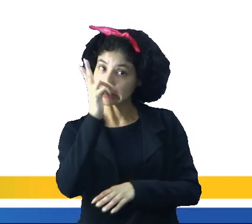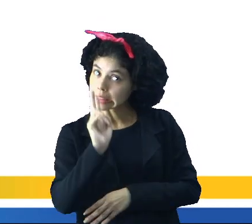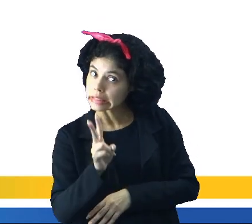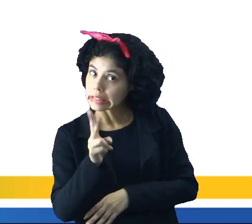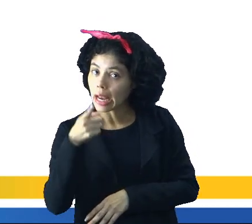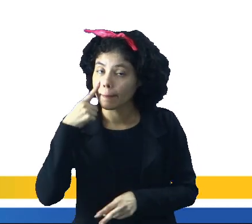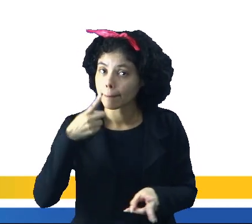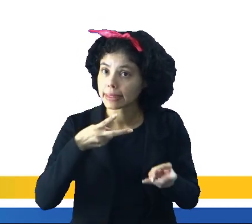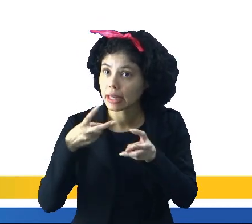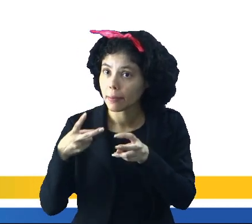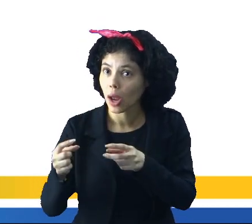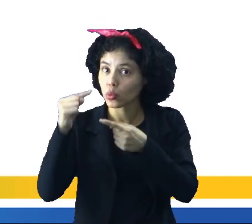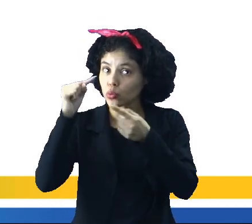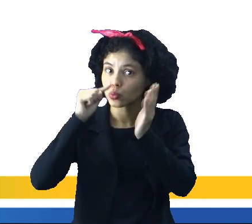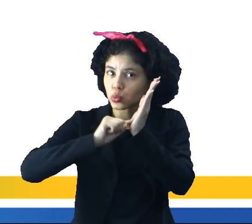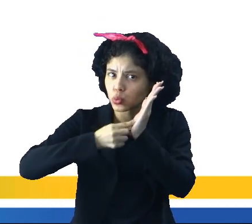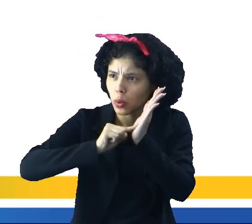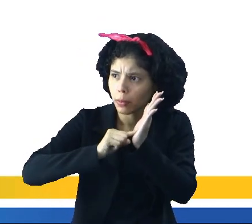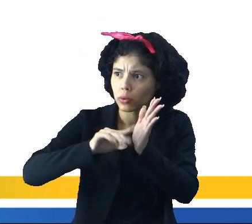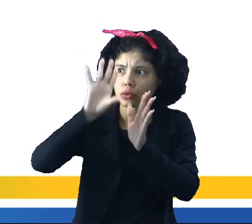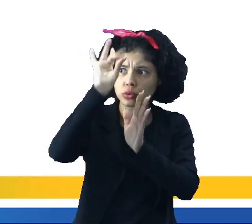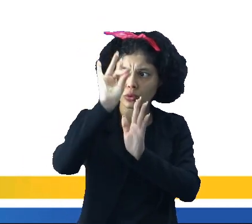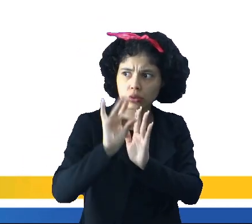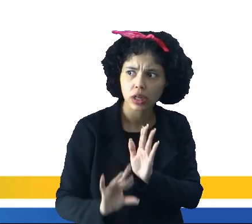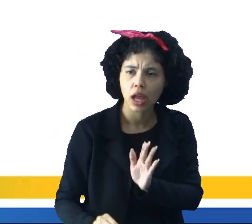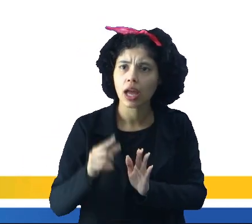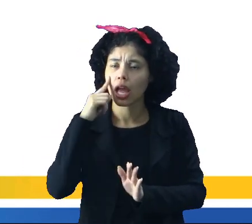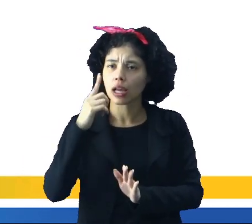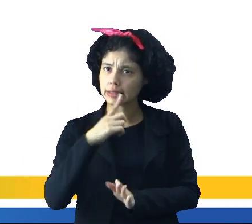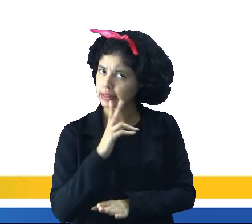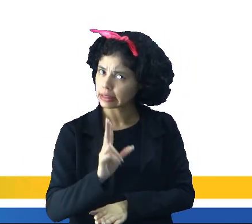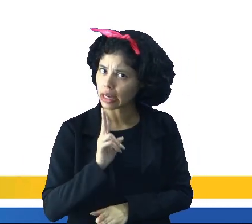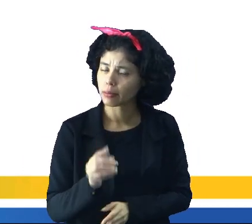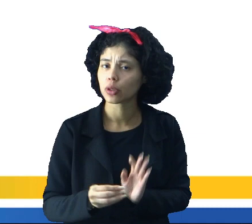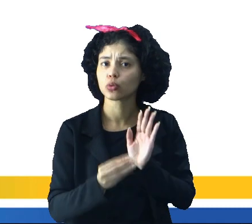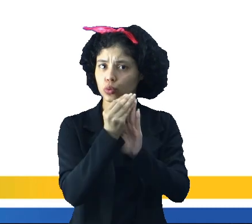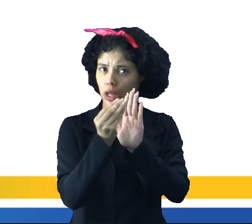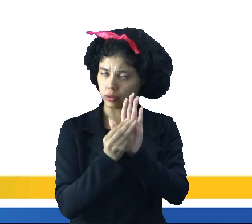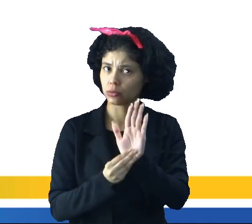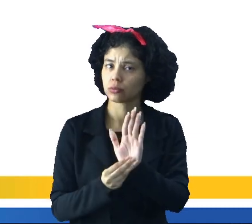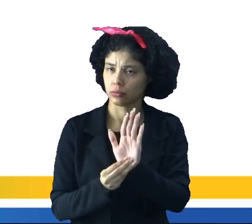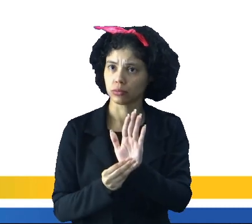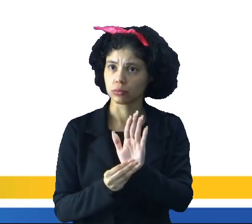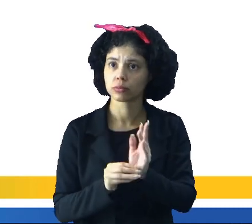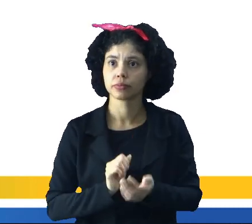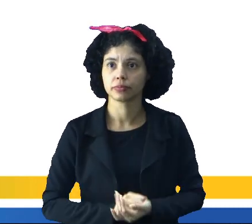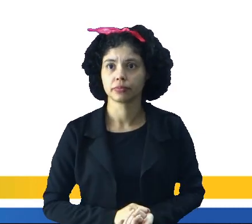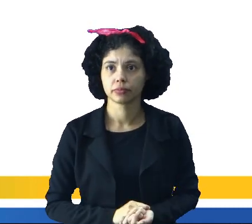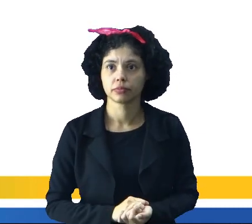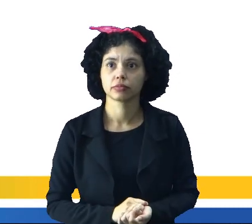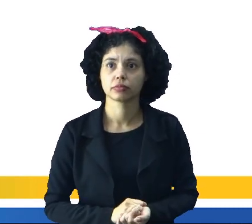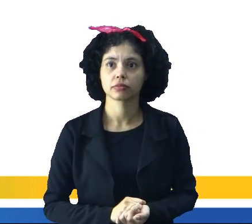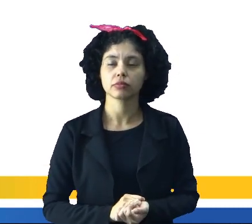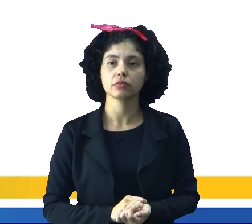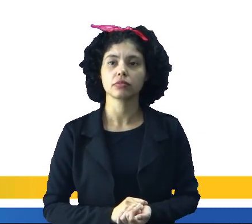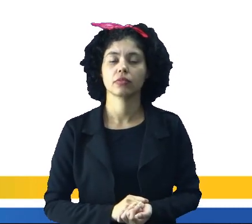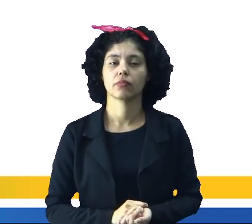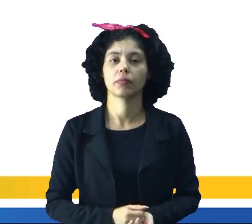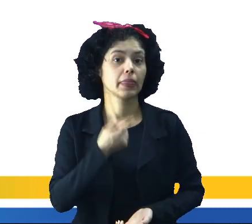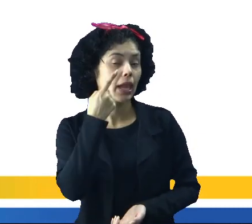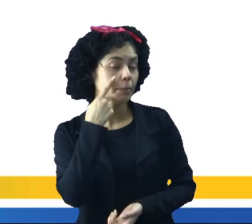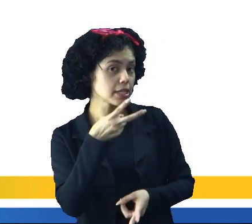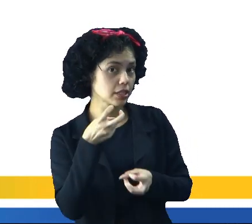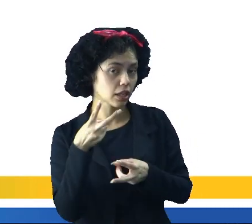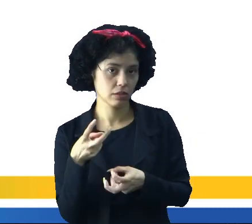sempre observar os pontos deles, os ângulos que eles são dados, tá? Aí a gente